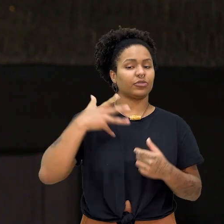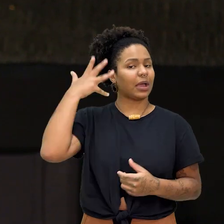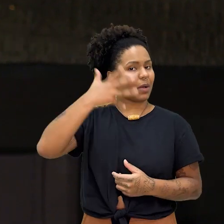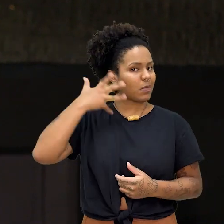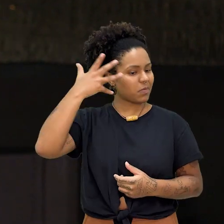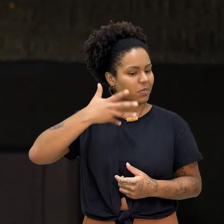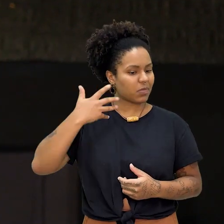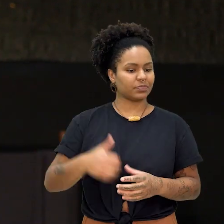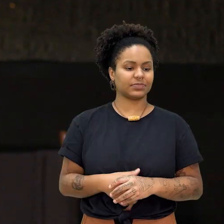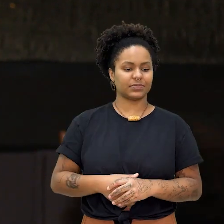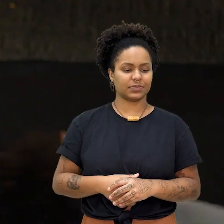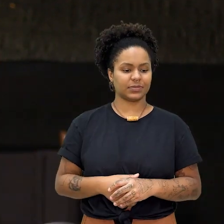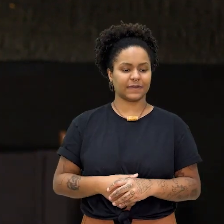falar.